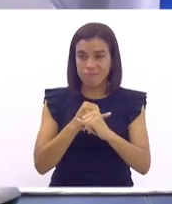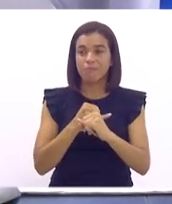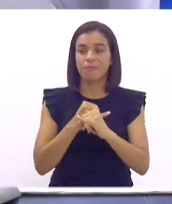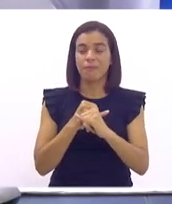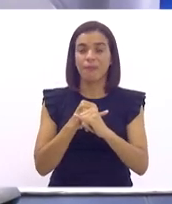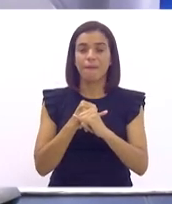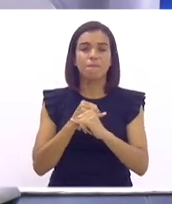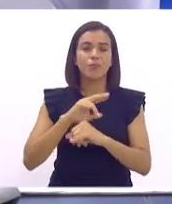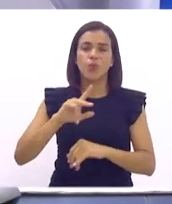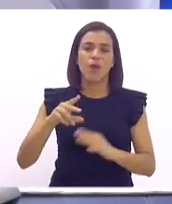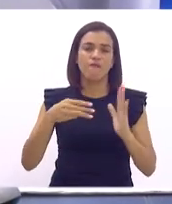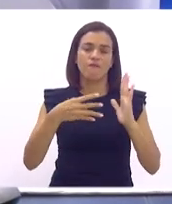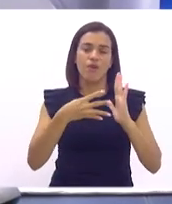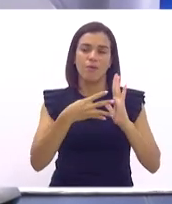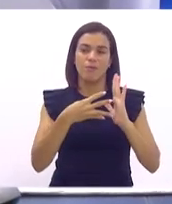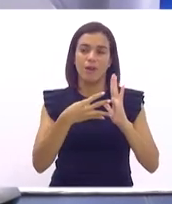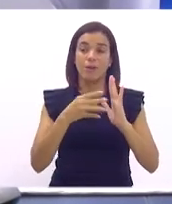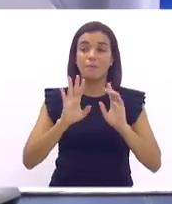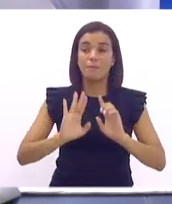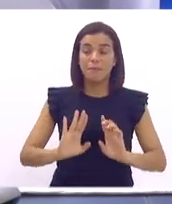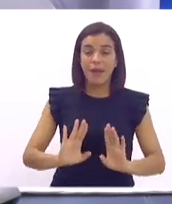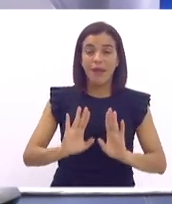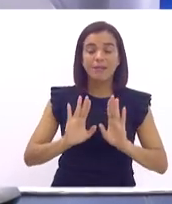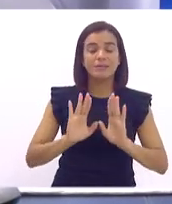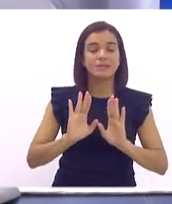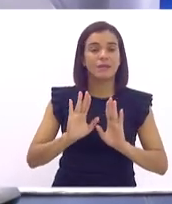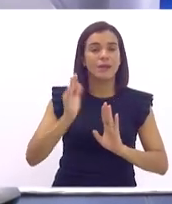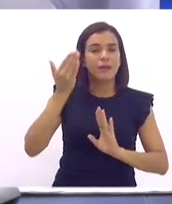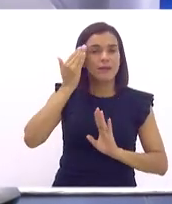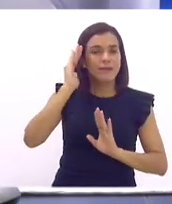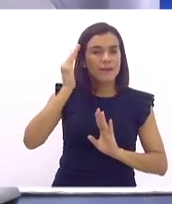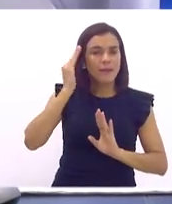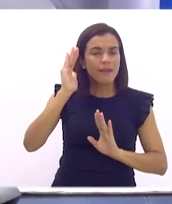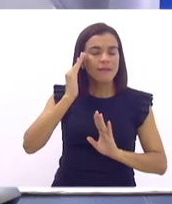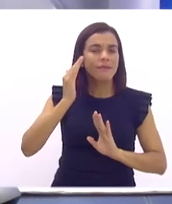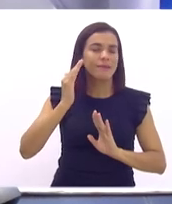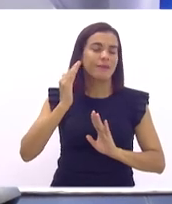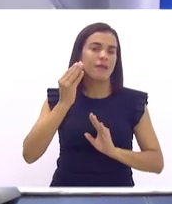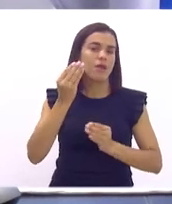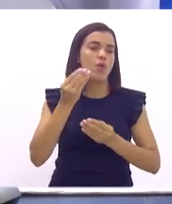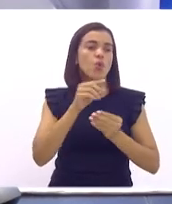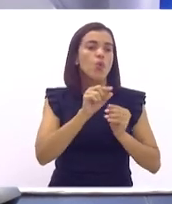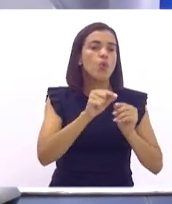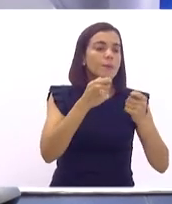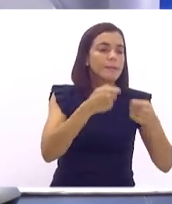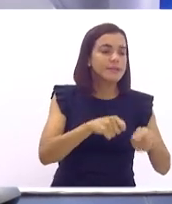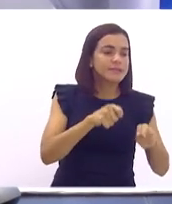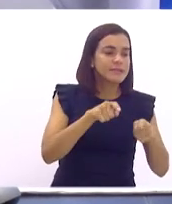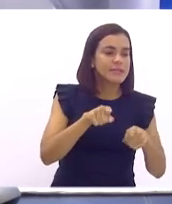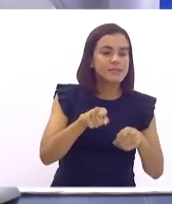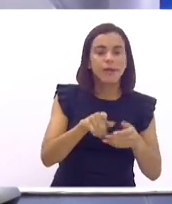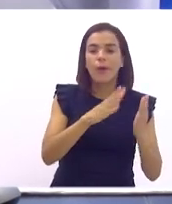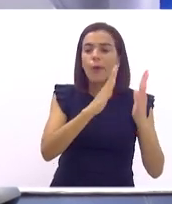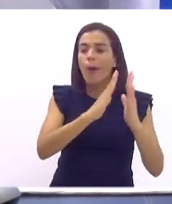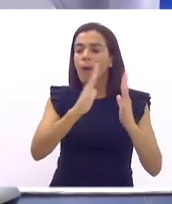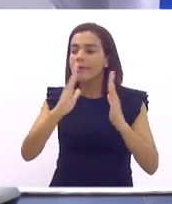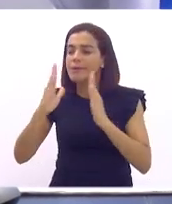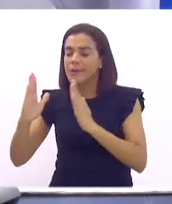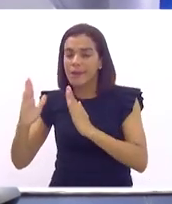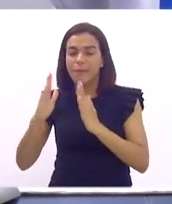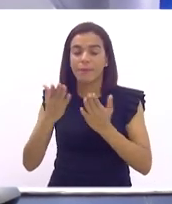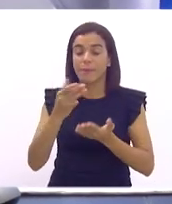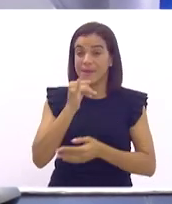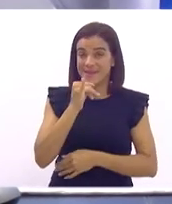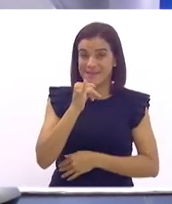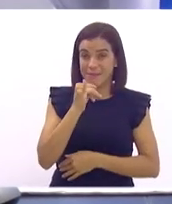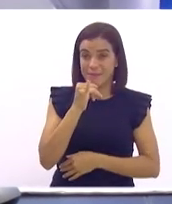não um formulário, mas um entendimento do que é necessário fazer, do que precisa fazer, né, qual a porque, por exemplo, você